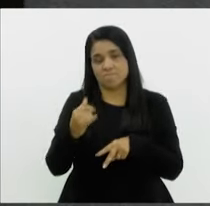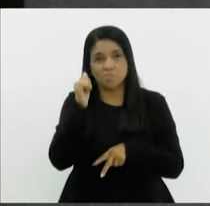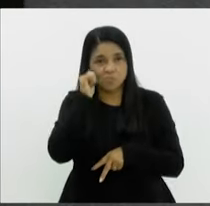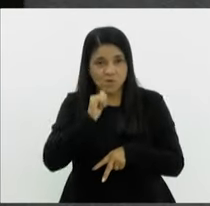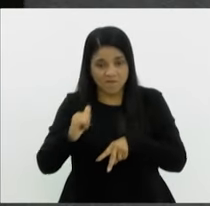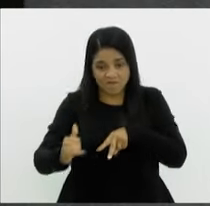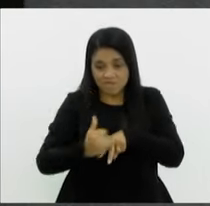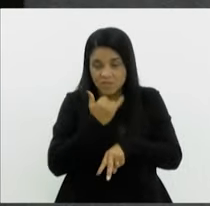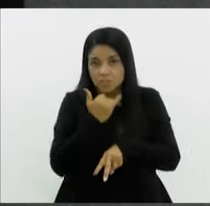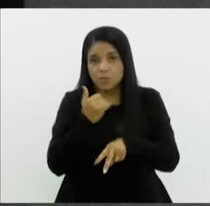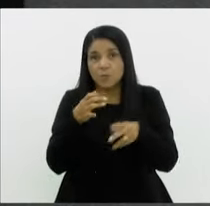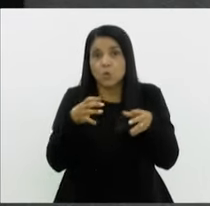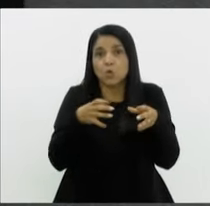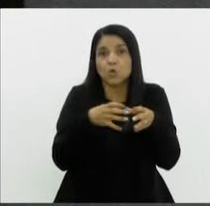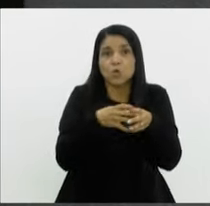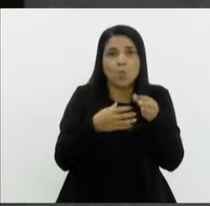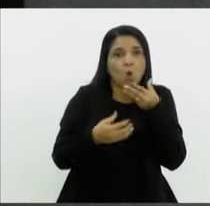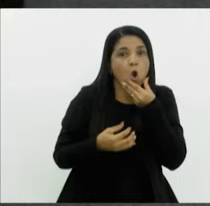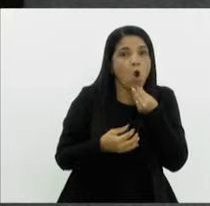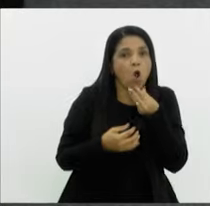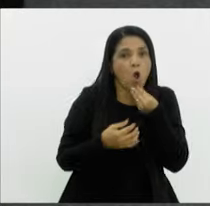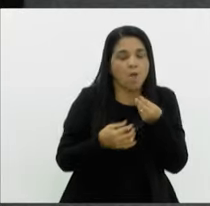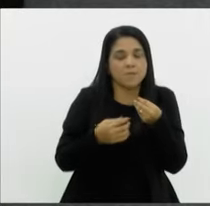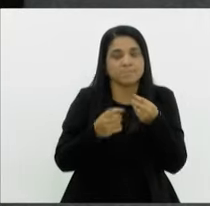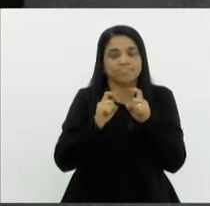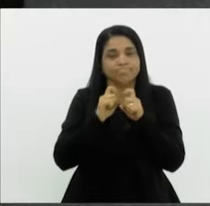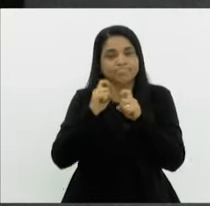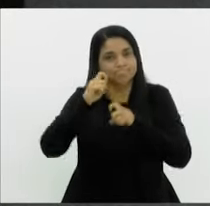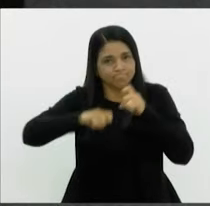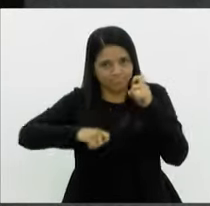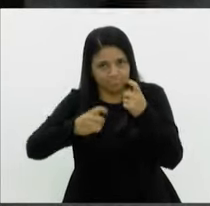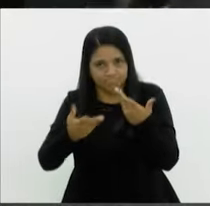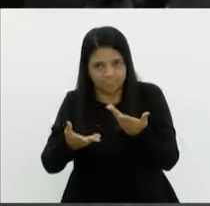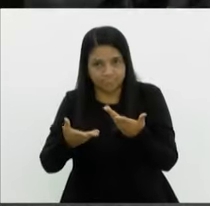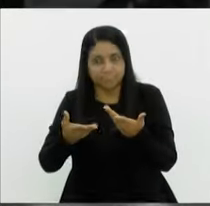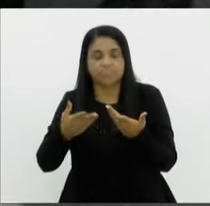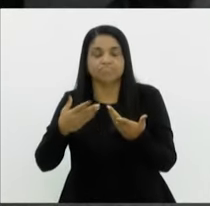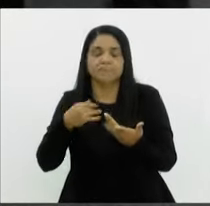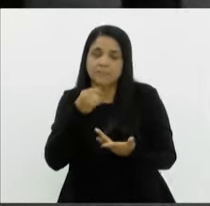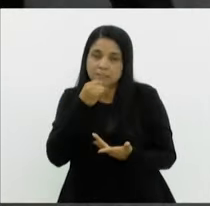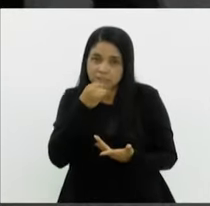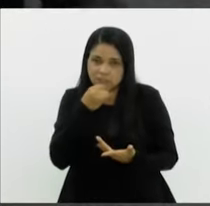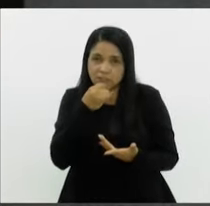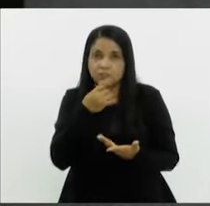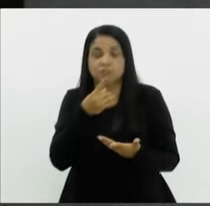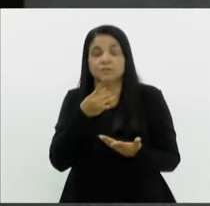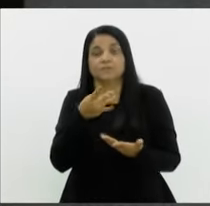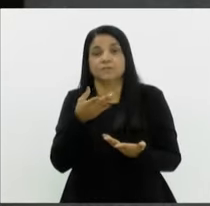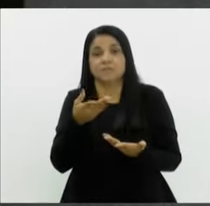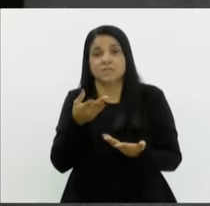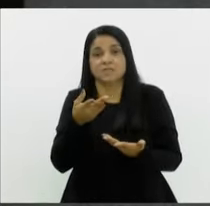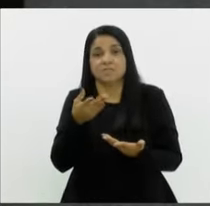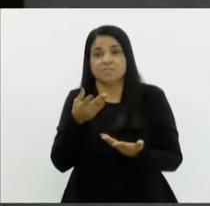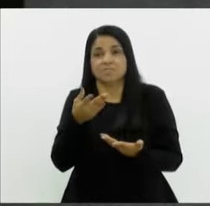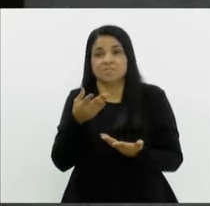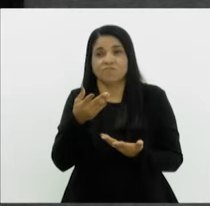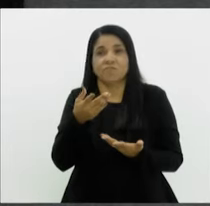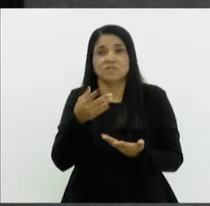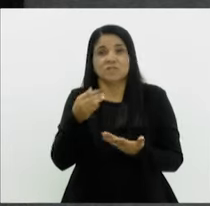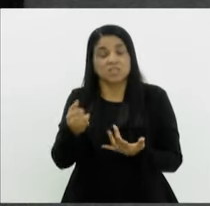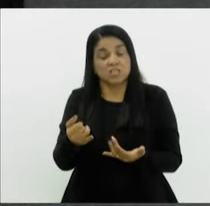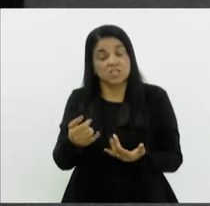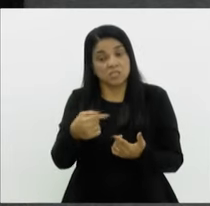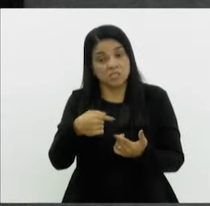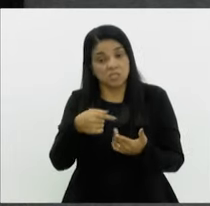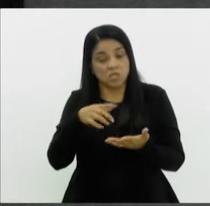seja, o estupro, ele está na ordem do dia, infelizmente, e a gente, e esses são só casos que chegaram a